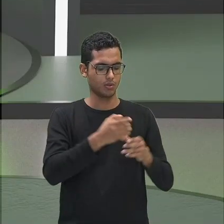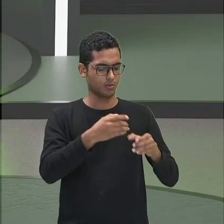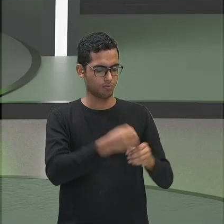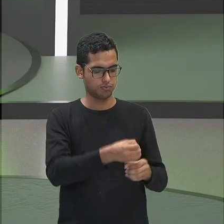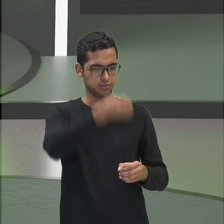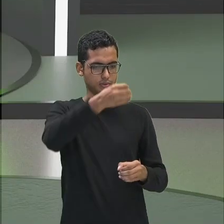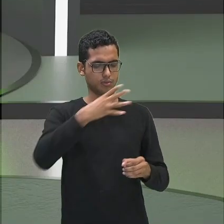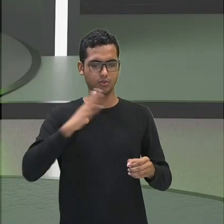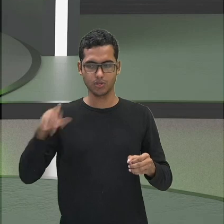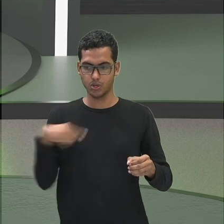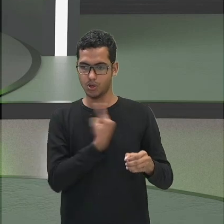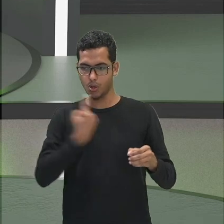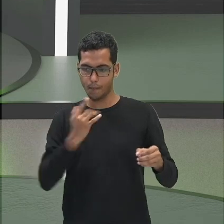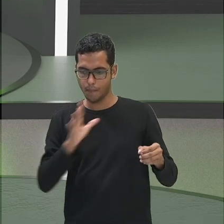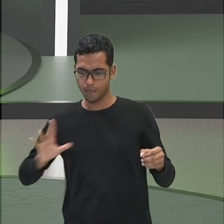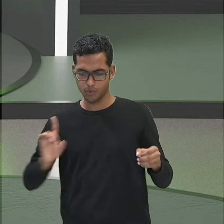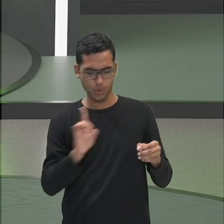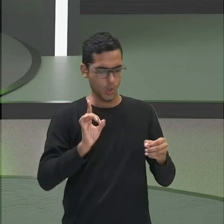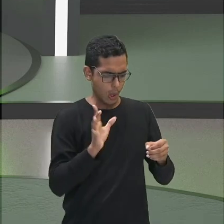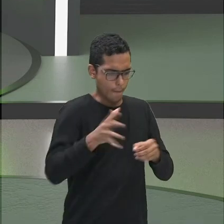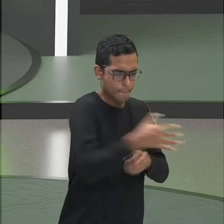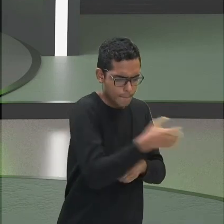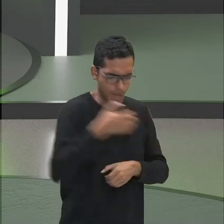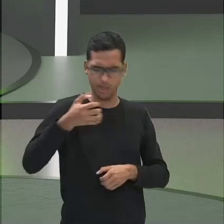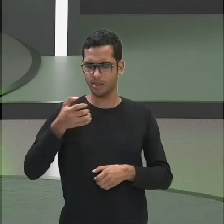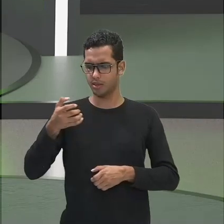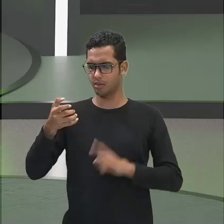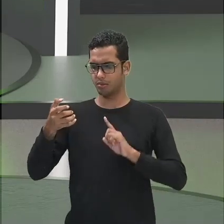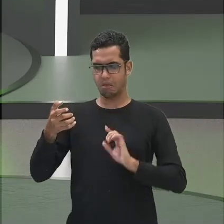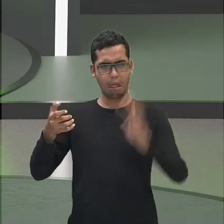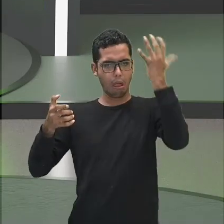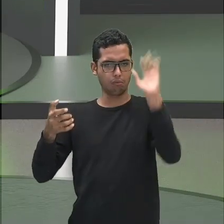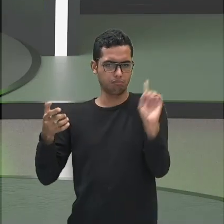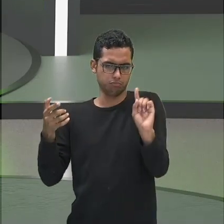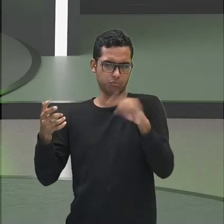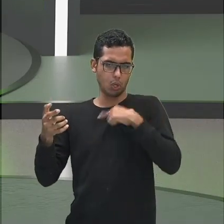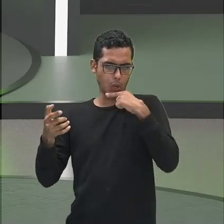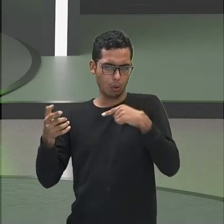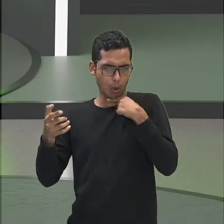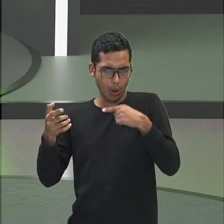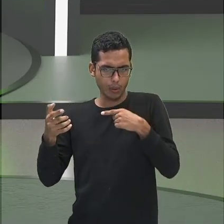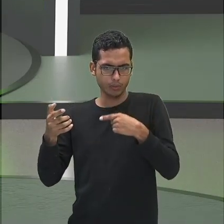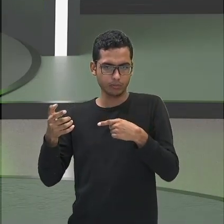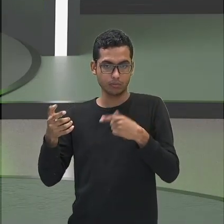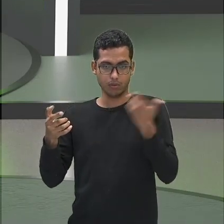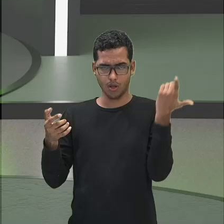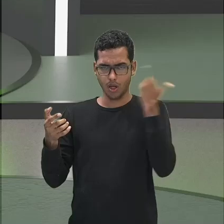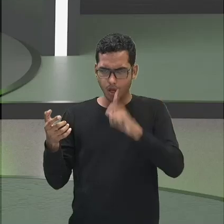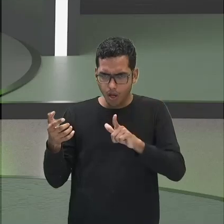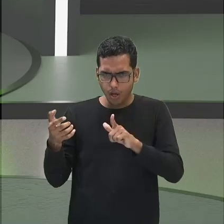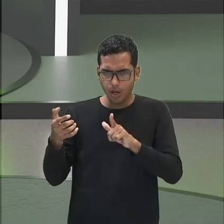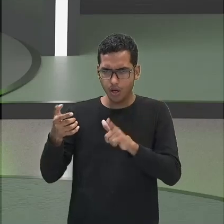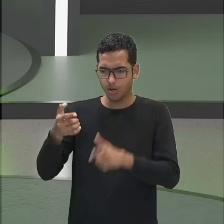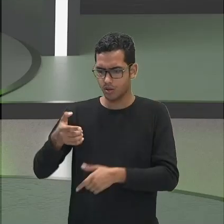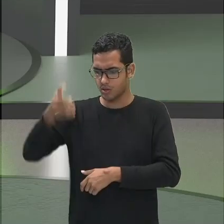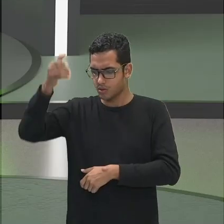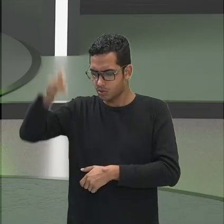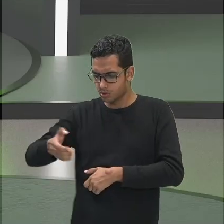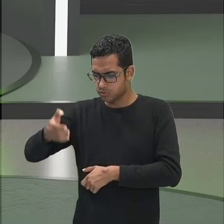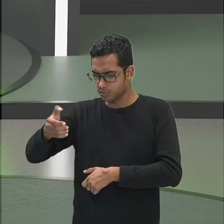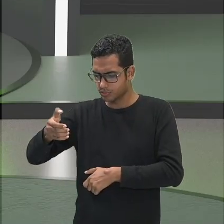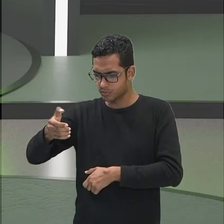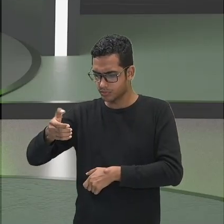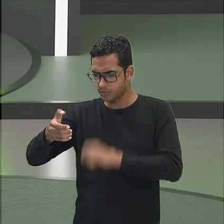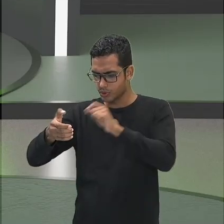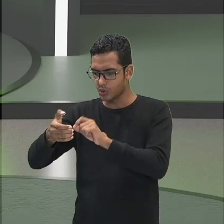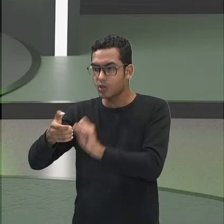esse espetáculo, é necessário o quê? É necessário que você dê uma energia mínima, não é isso?